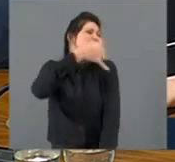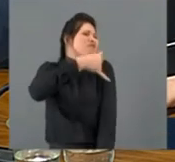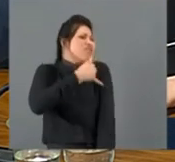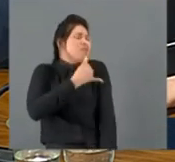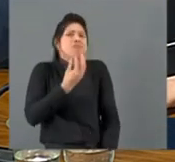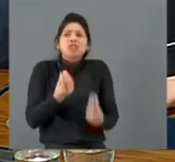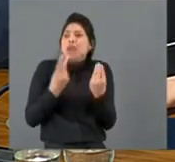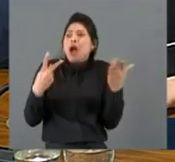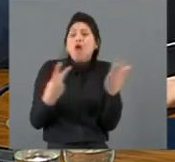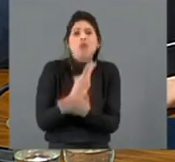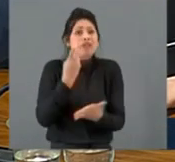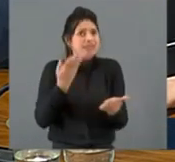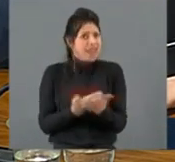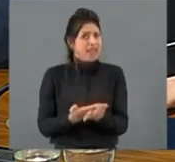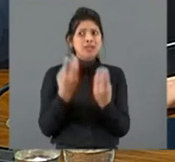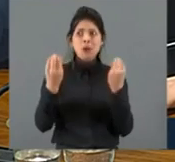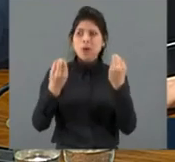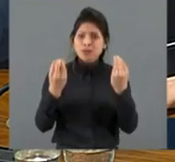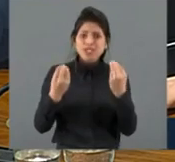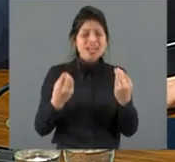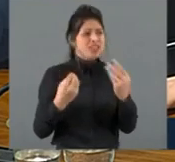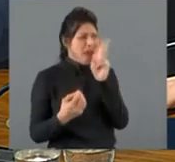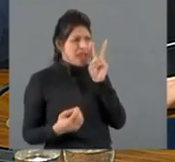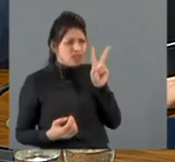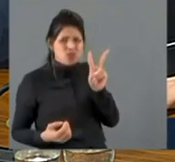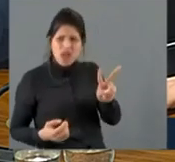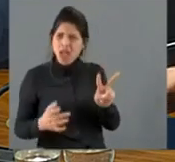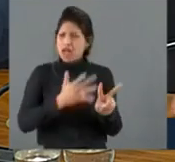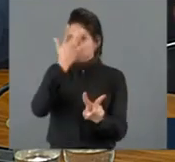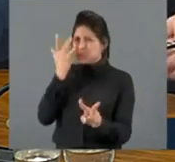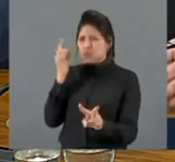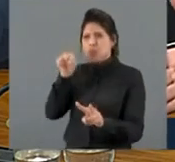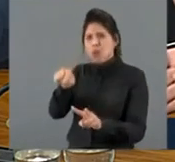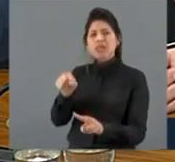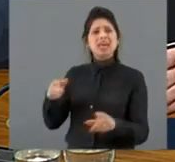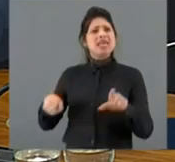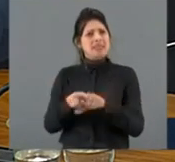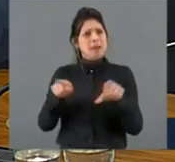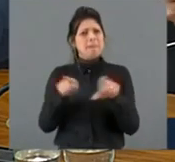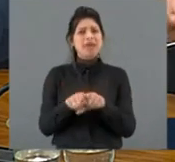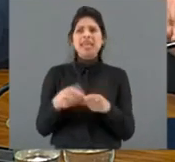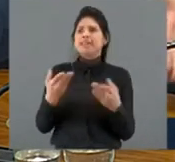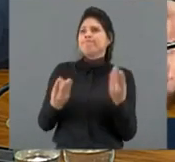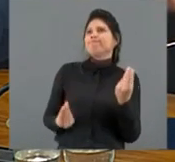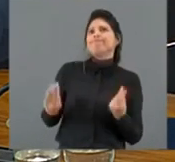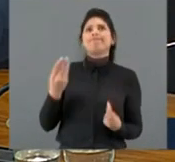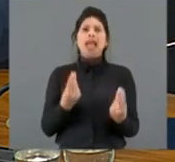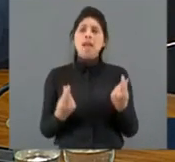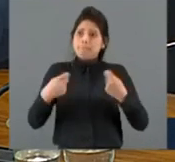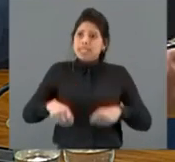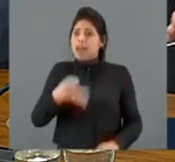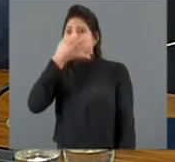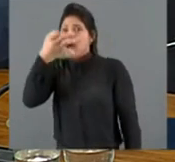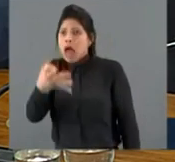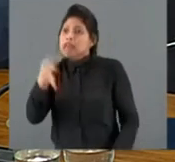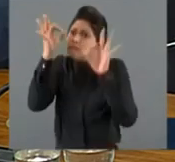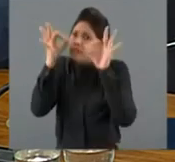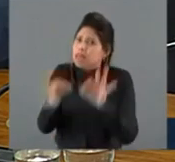impregnando a forma de agir de muitas pessoas que de outra forma agiriam com honestidade, mas estão